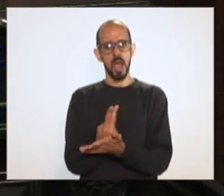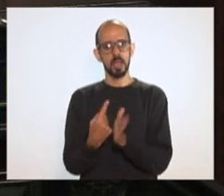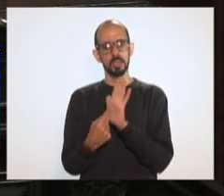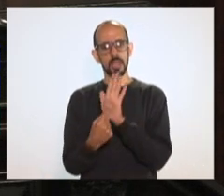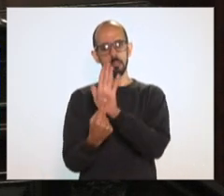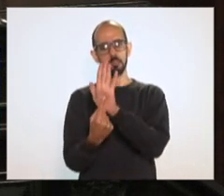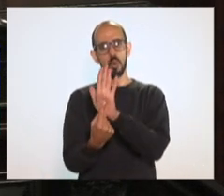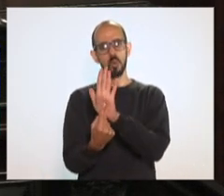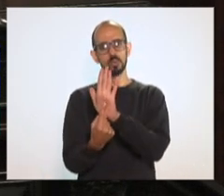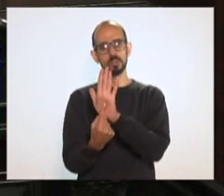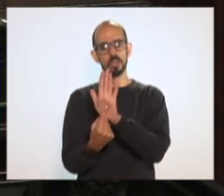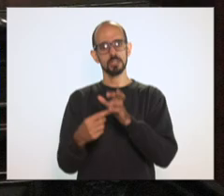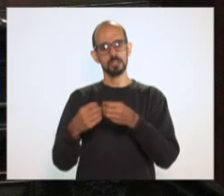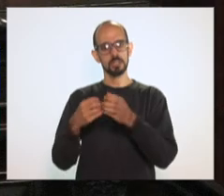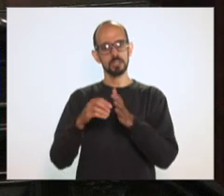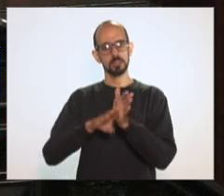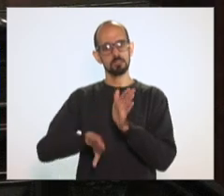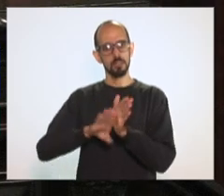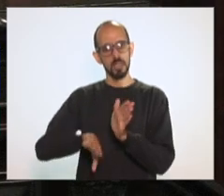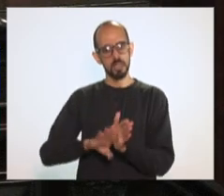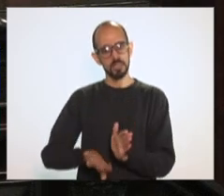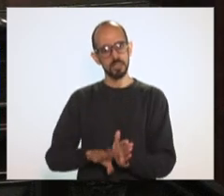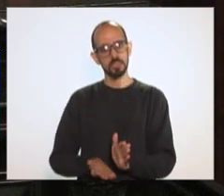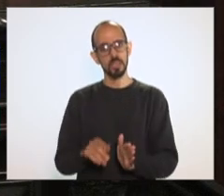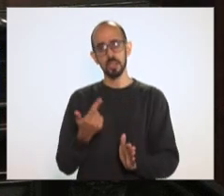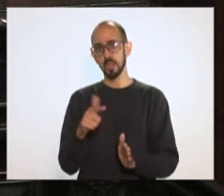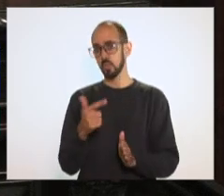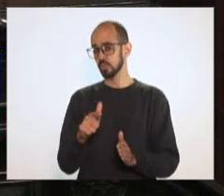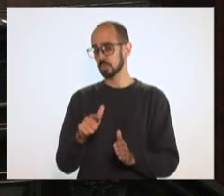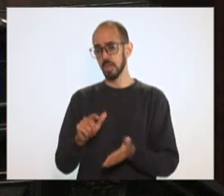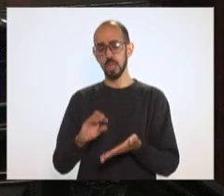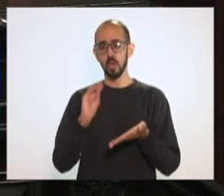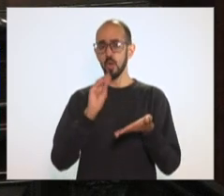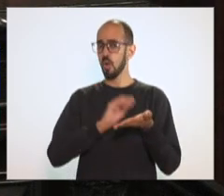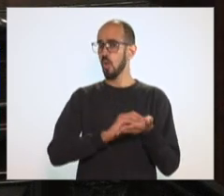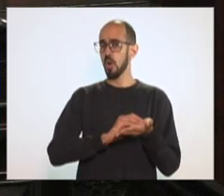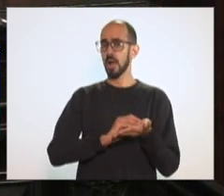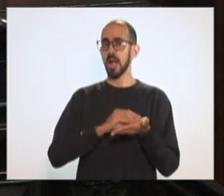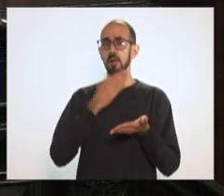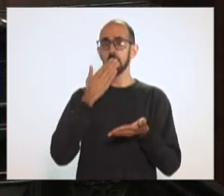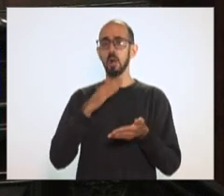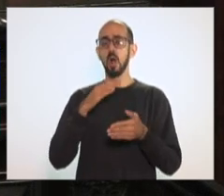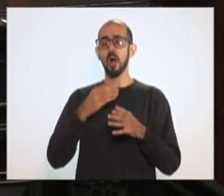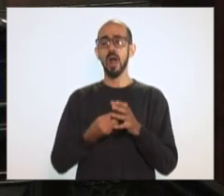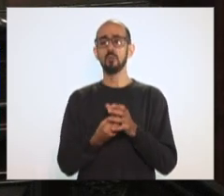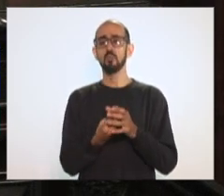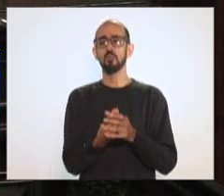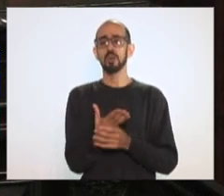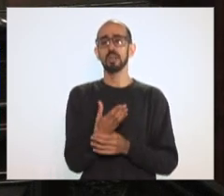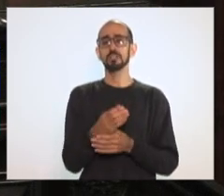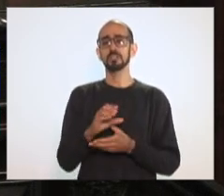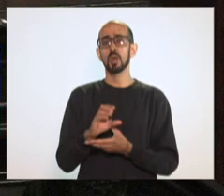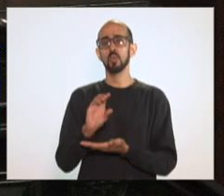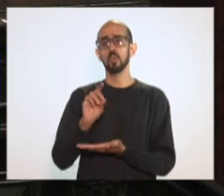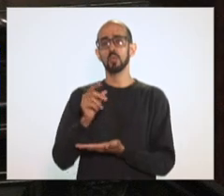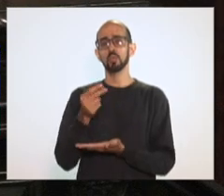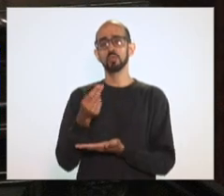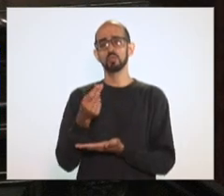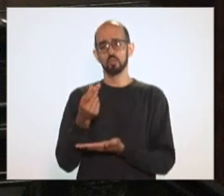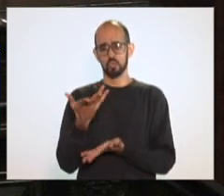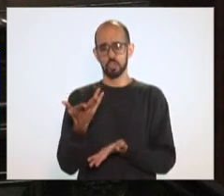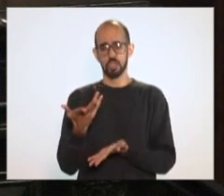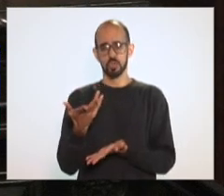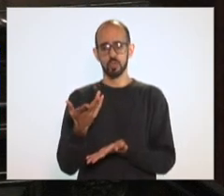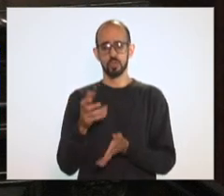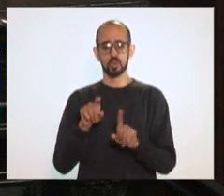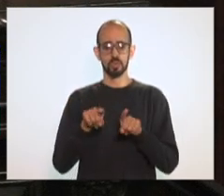colocava fonte de custeio dessa despesa, que é essencial na técnica legislativa. Mais do que isso, botou de qualquer forma no